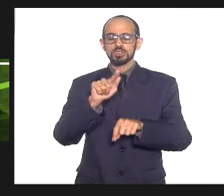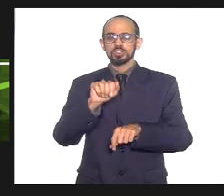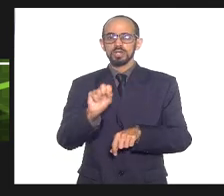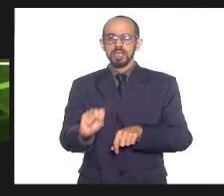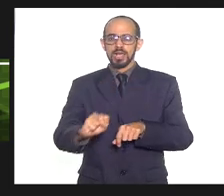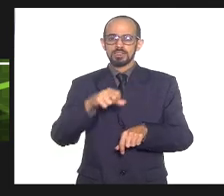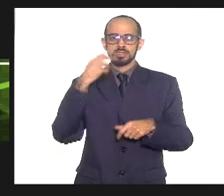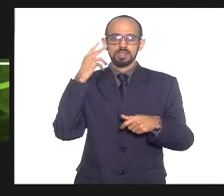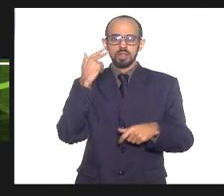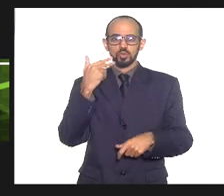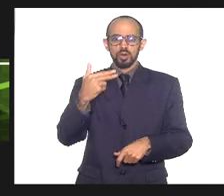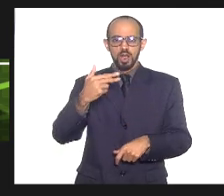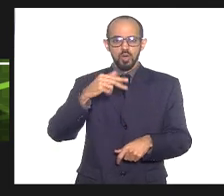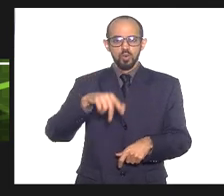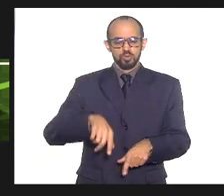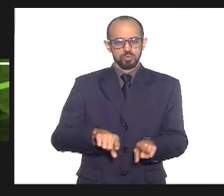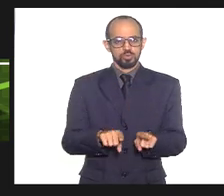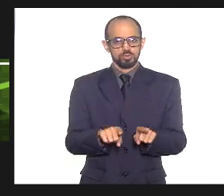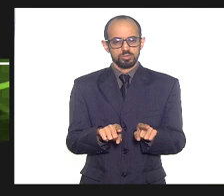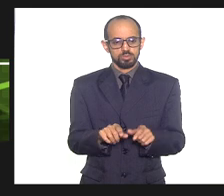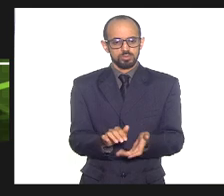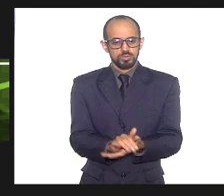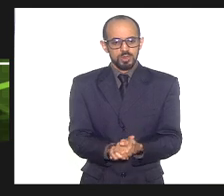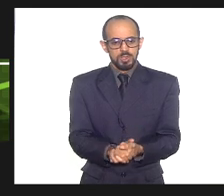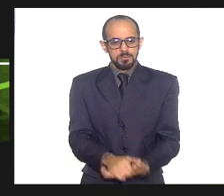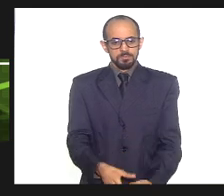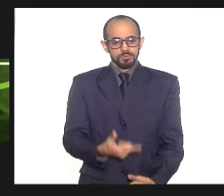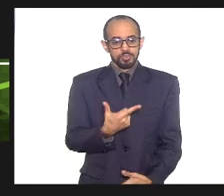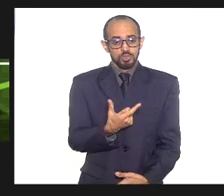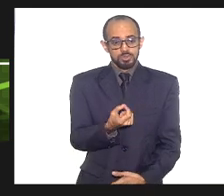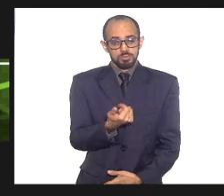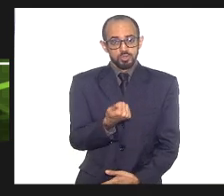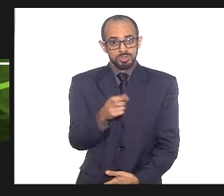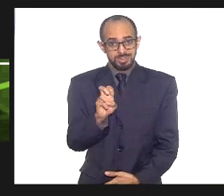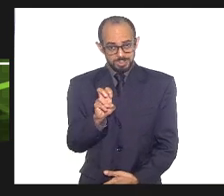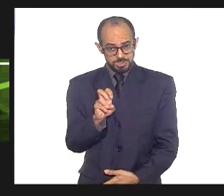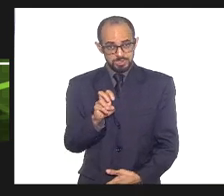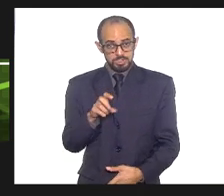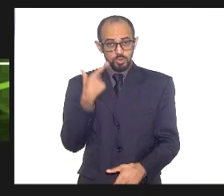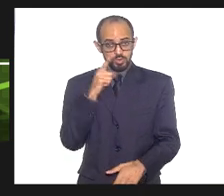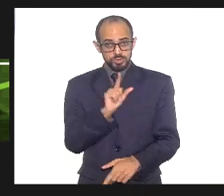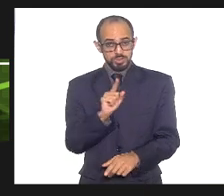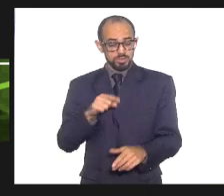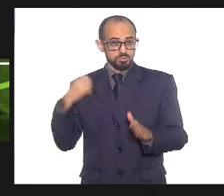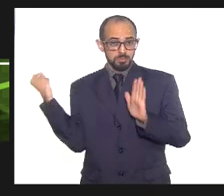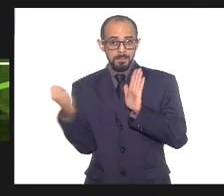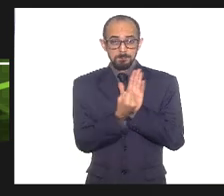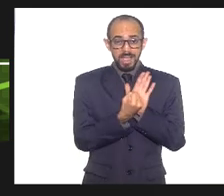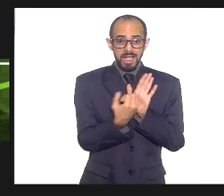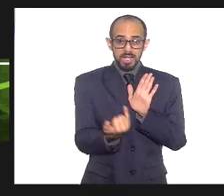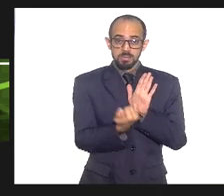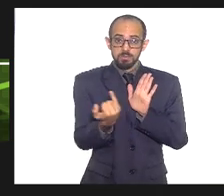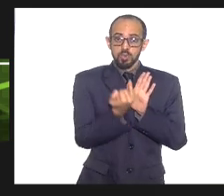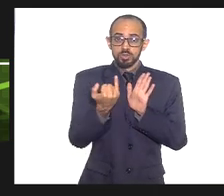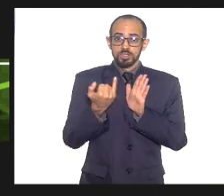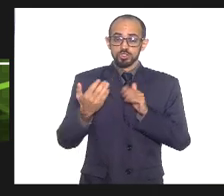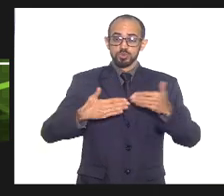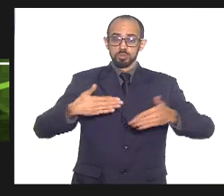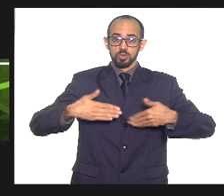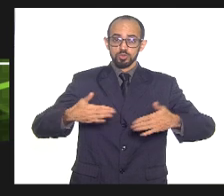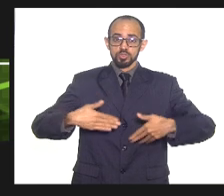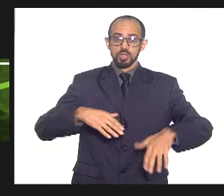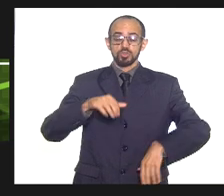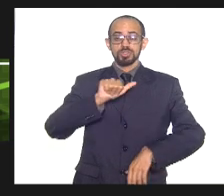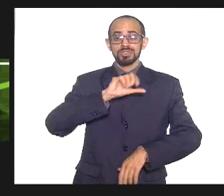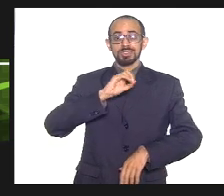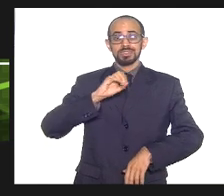natural e condensados. No ano de 2015, atingimos uma marca muito importante de produção de 100 milhões